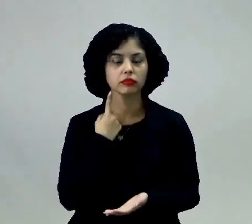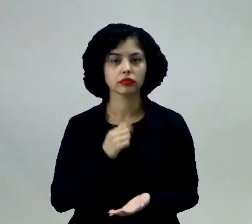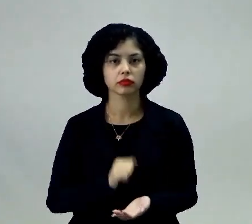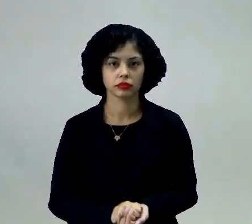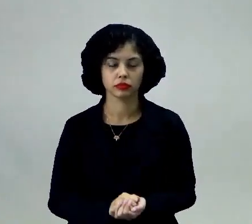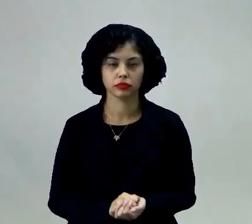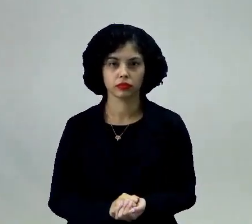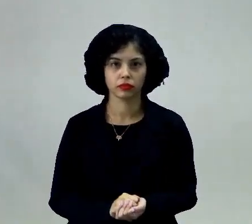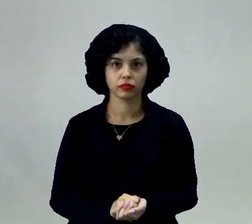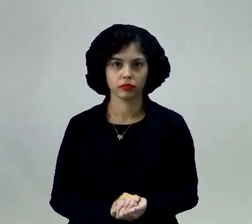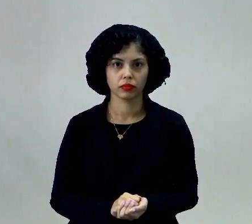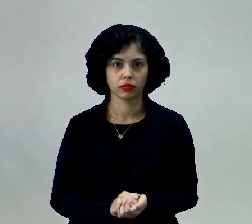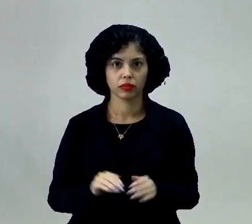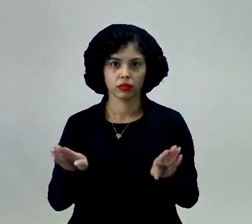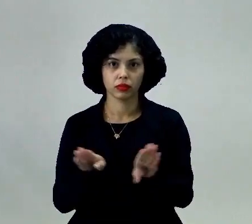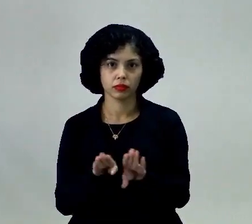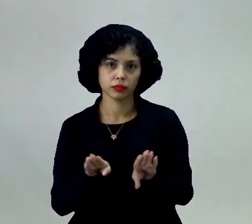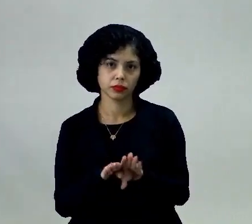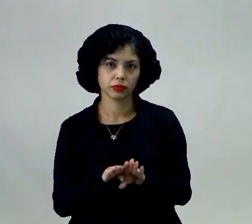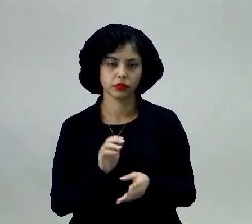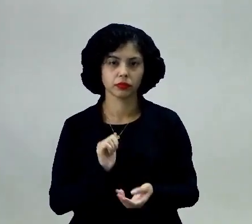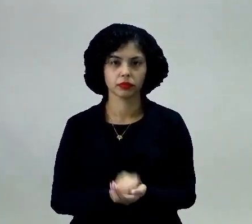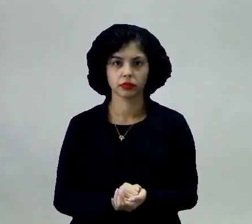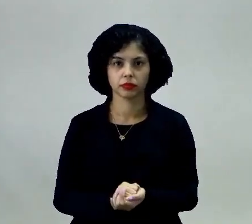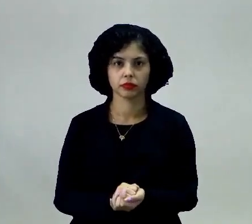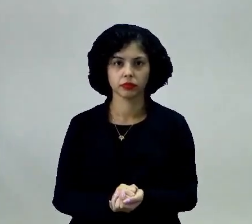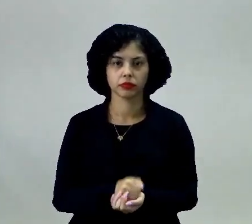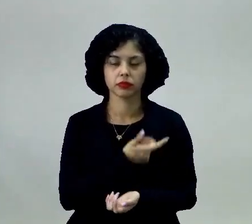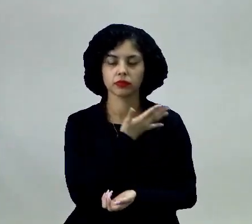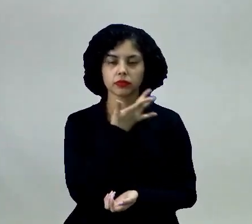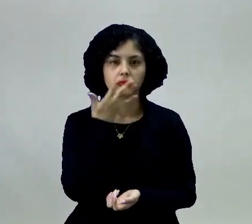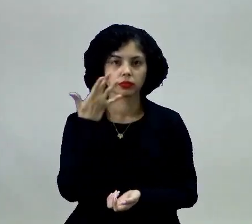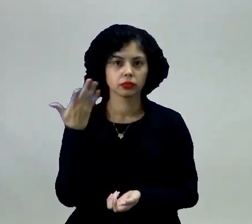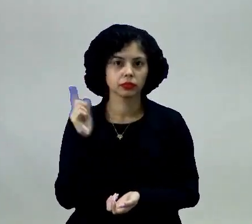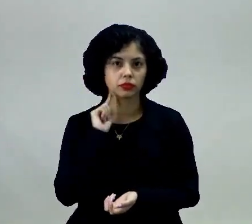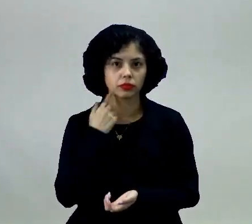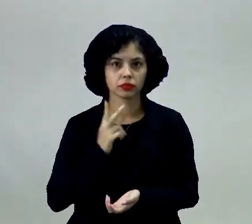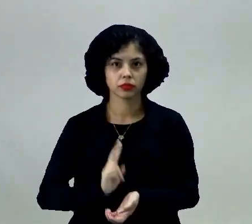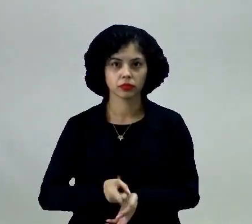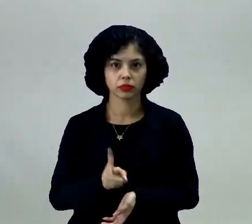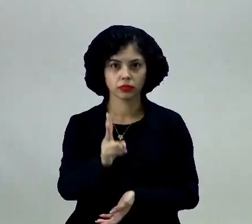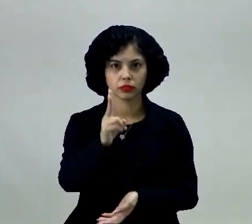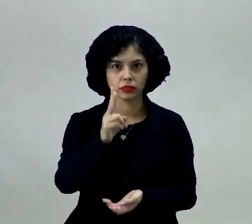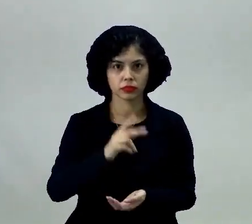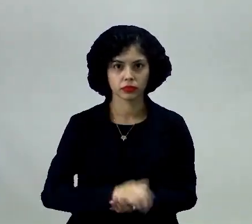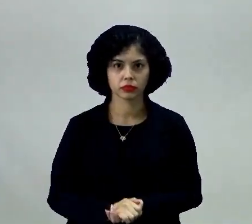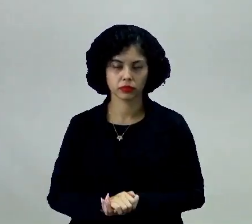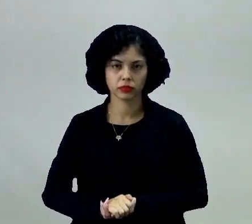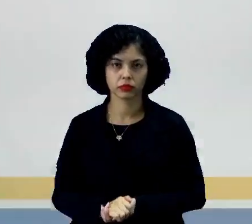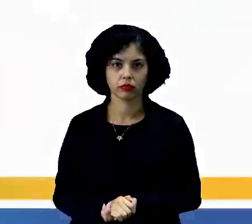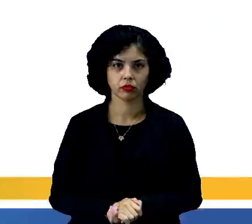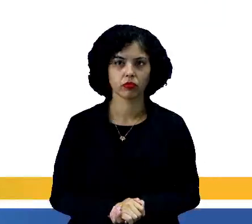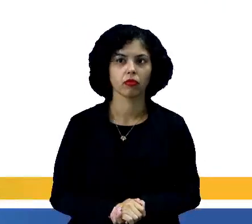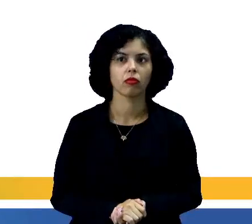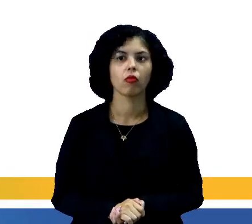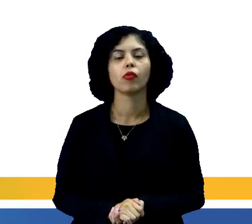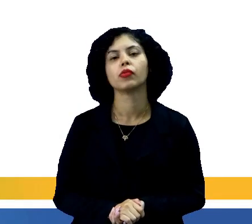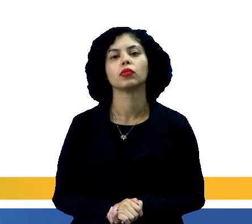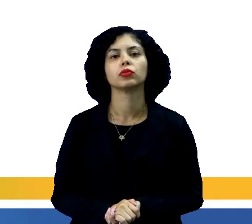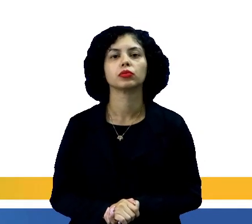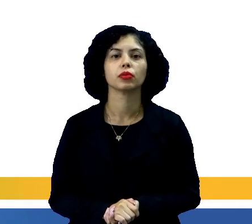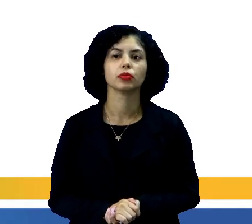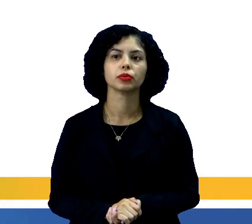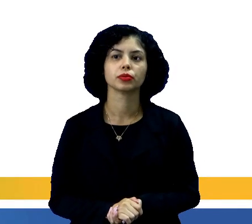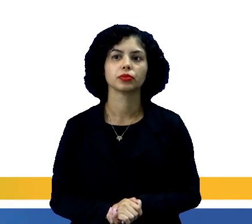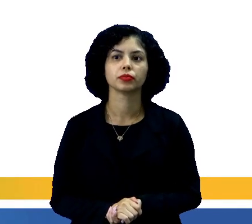rios, nós temos a poluição do ar que nós respiramos e assim sucessivamente. Vamos em